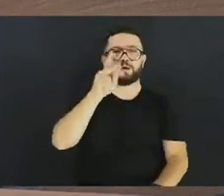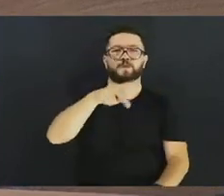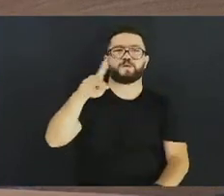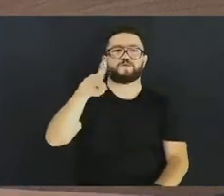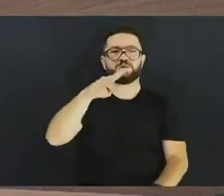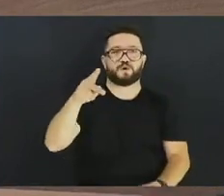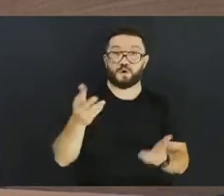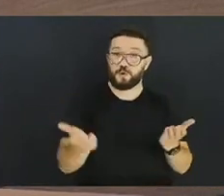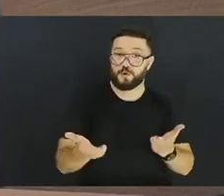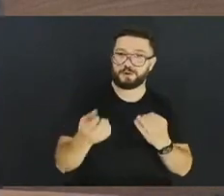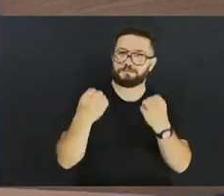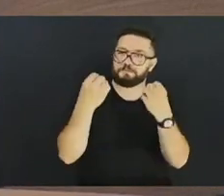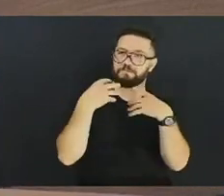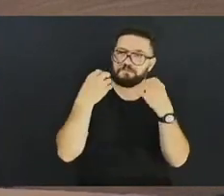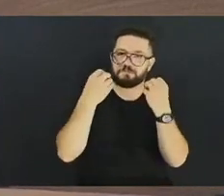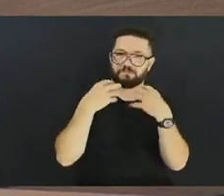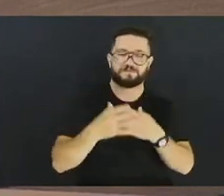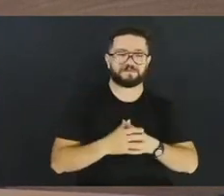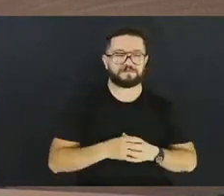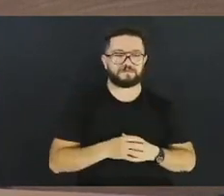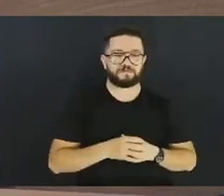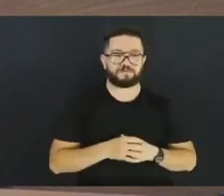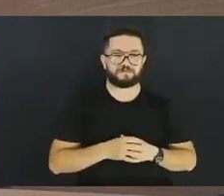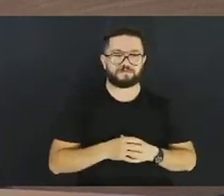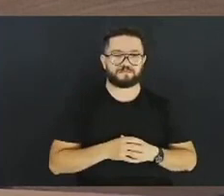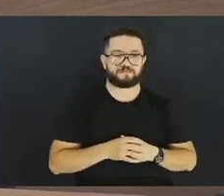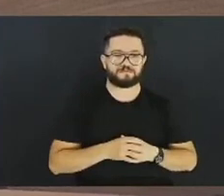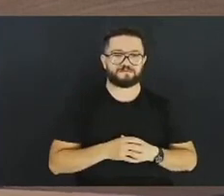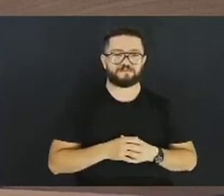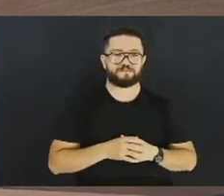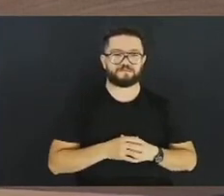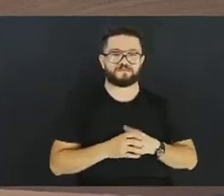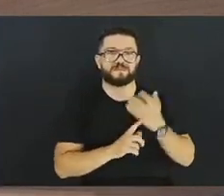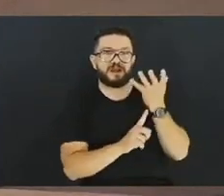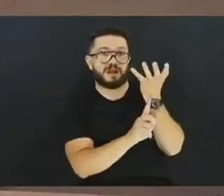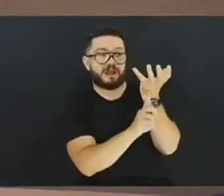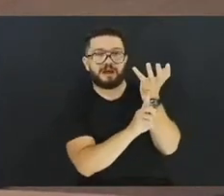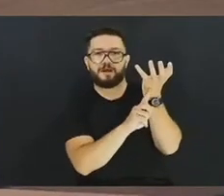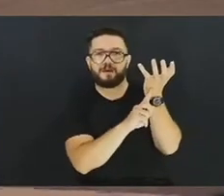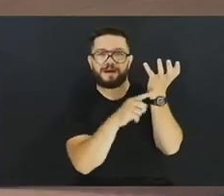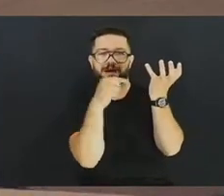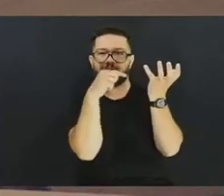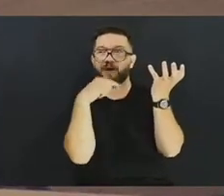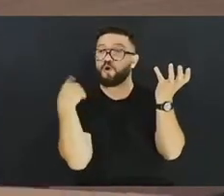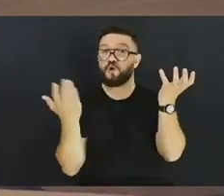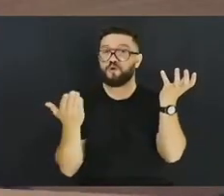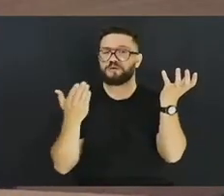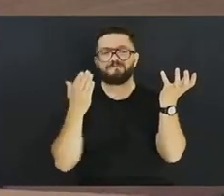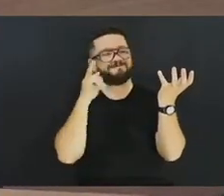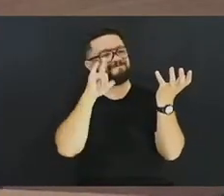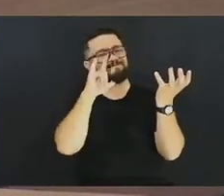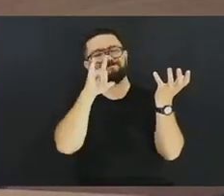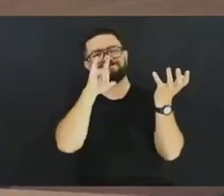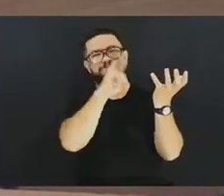hoje. Professor, hoje se tem como araucária, se tem um amor pela araucária que não libera para o corte,